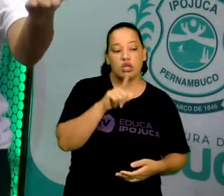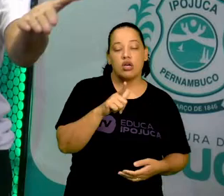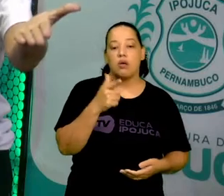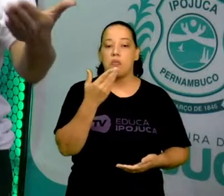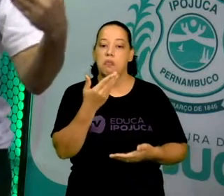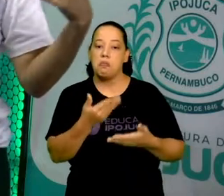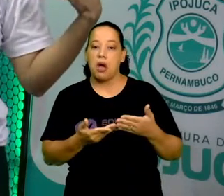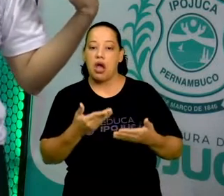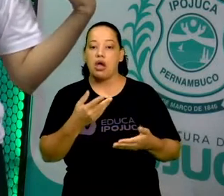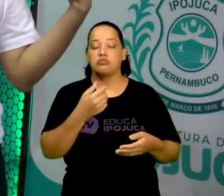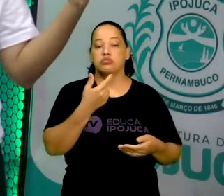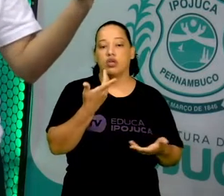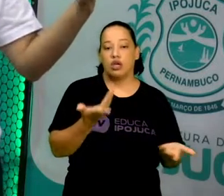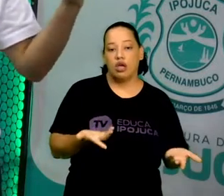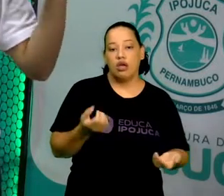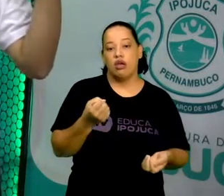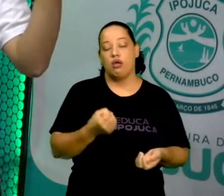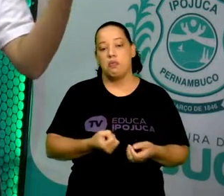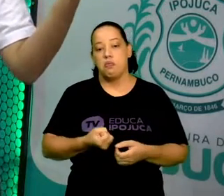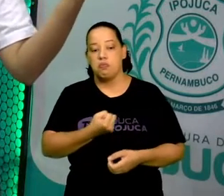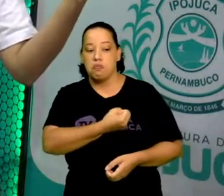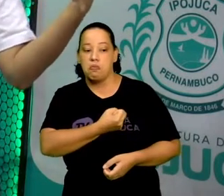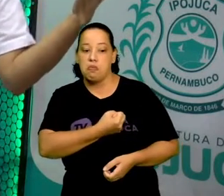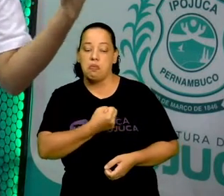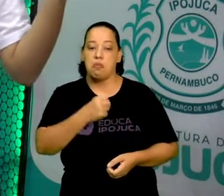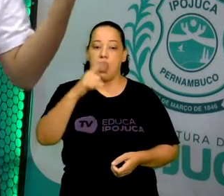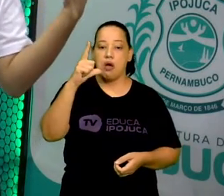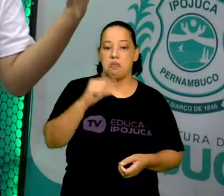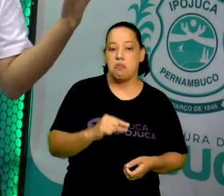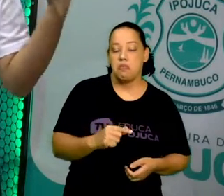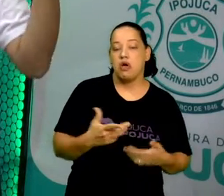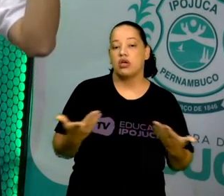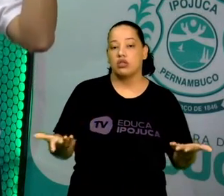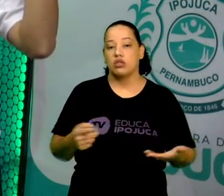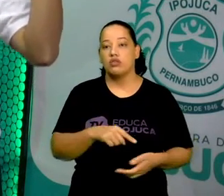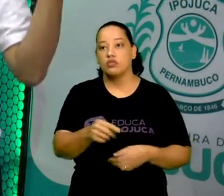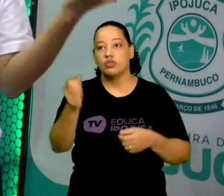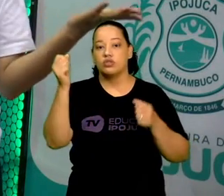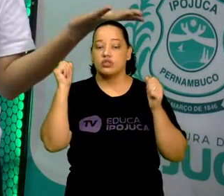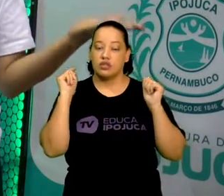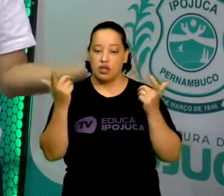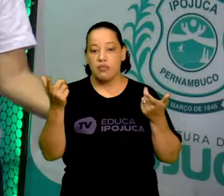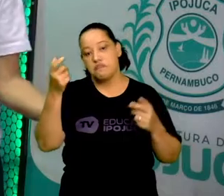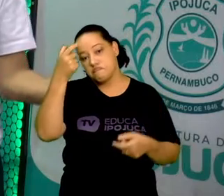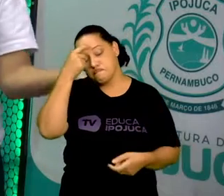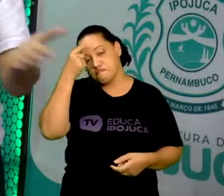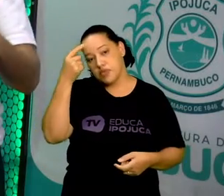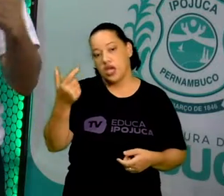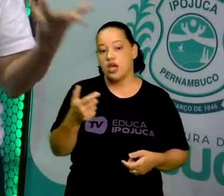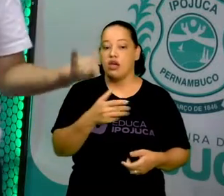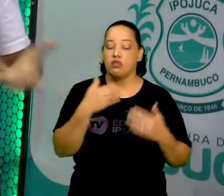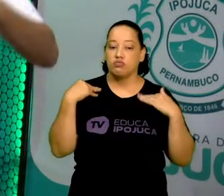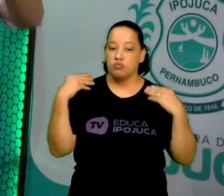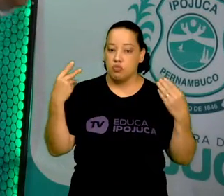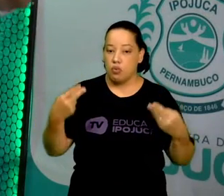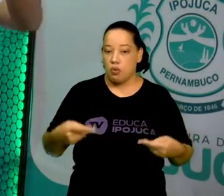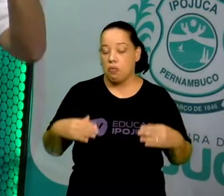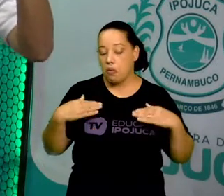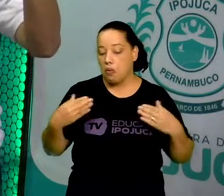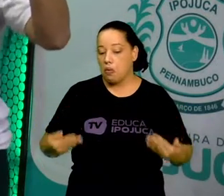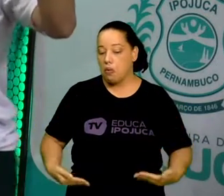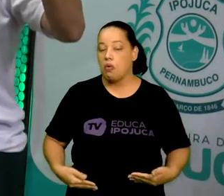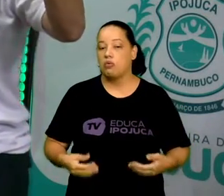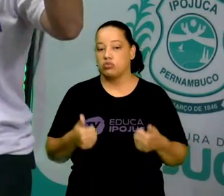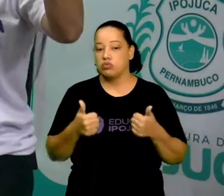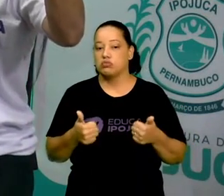quem faz mais pontos que ele não faz vai distraindo você e você fica bem de corpo e de mente ainda tem momentos muito